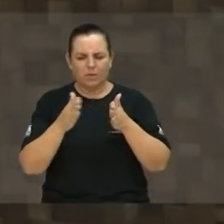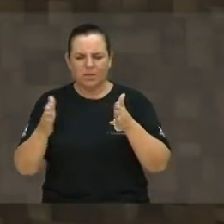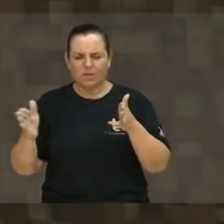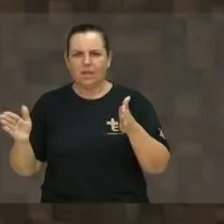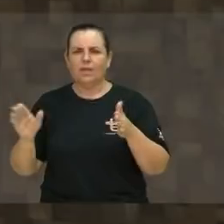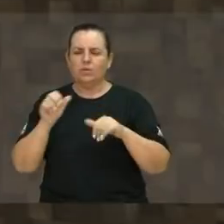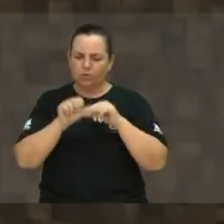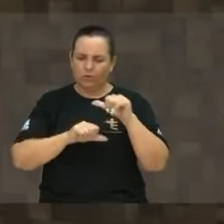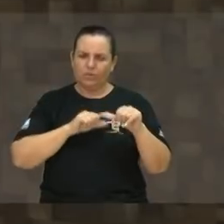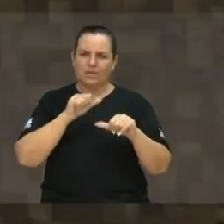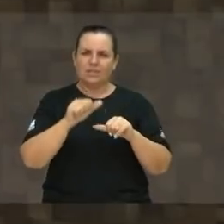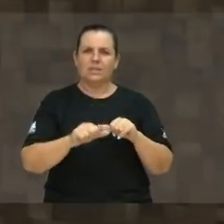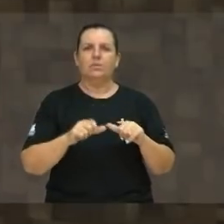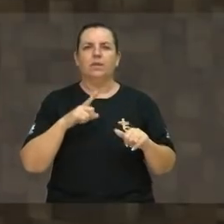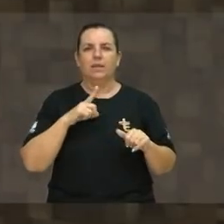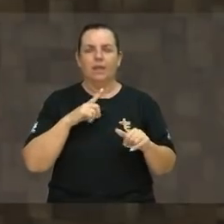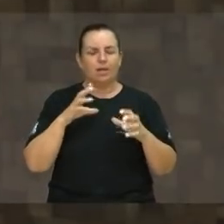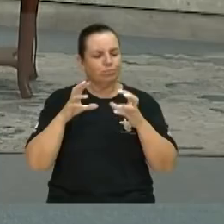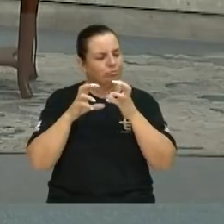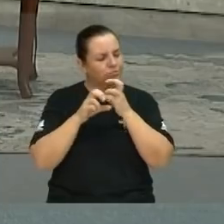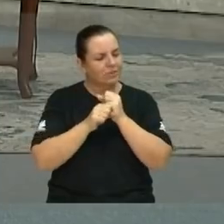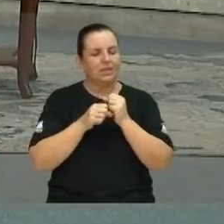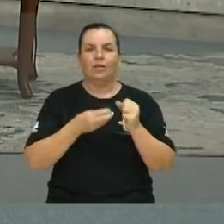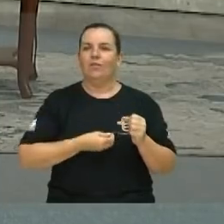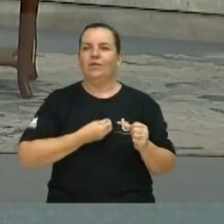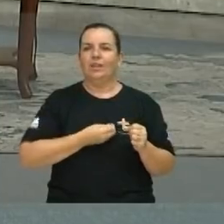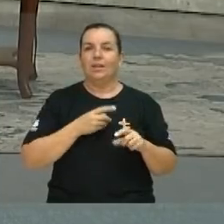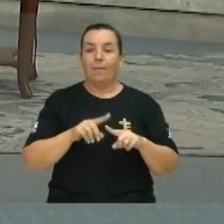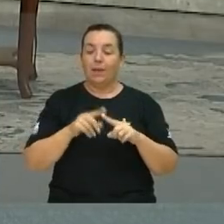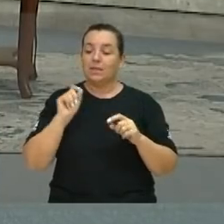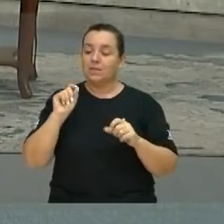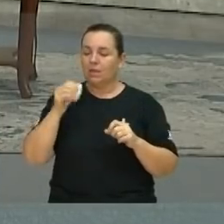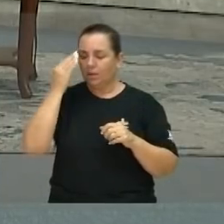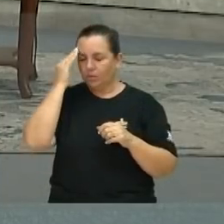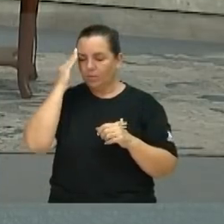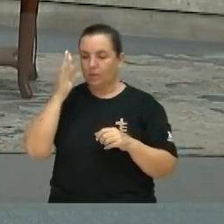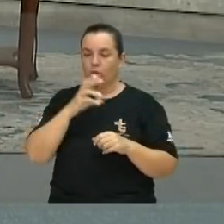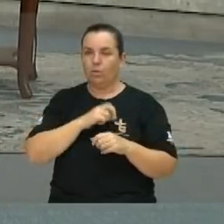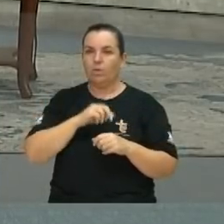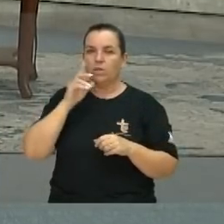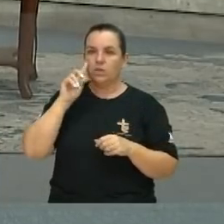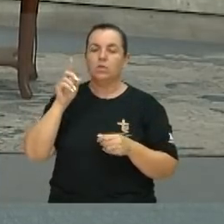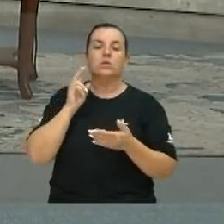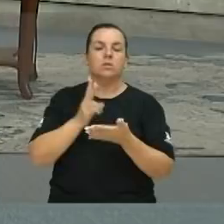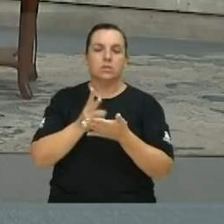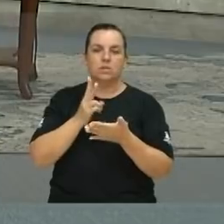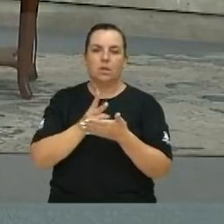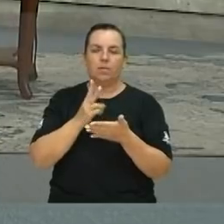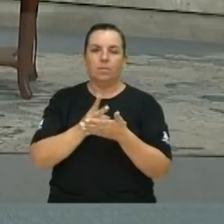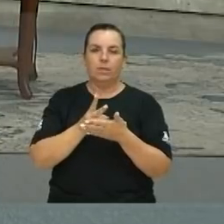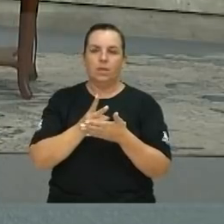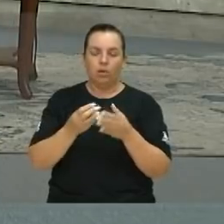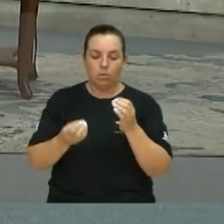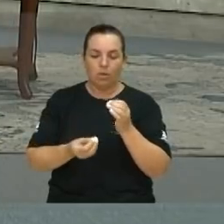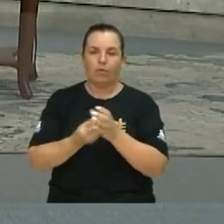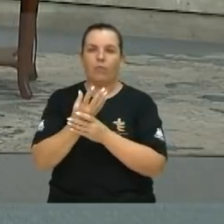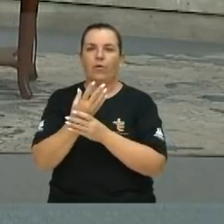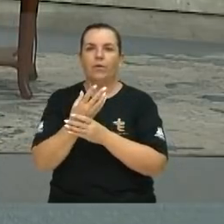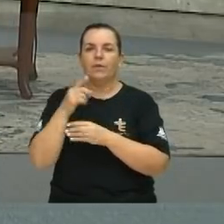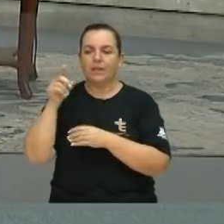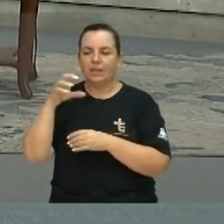empenha a inteireza da vida mas quem compreende o amor de deus será sempre uma fonte